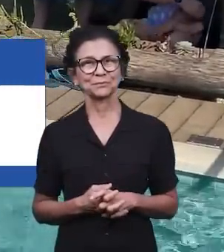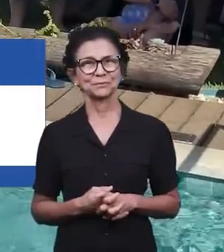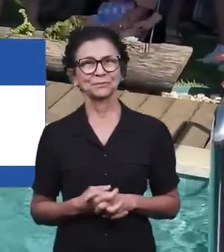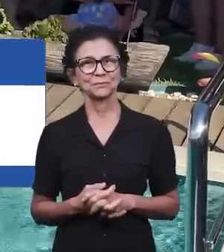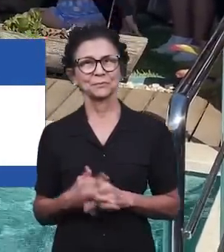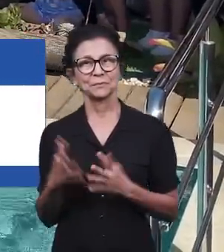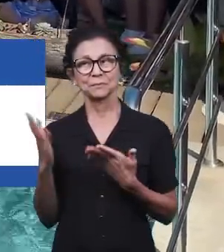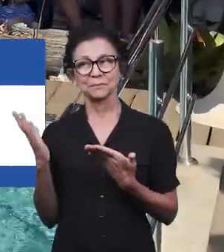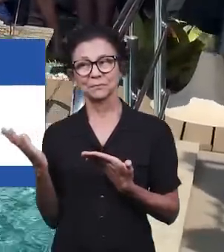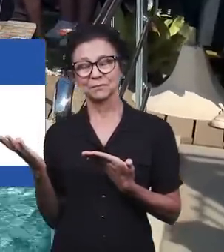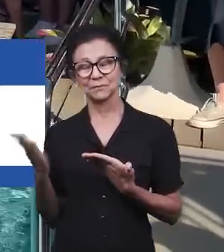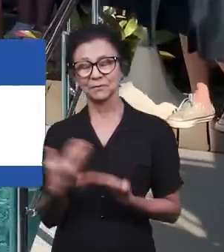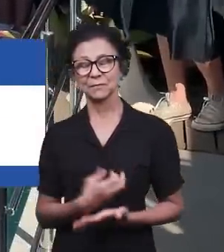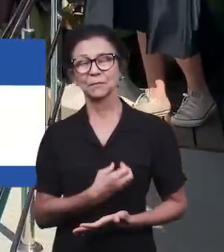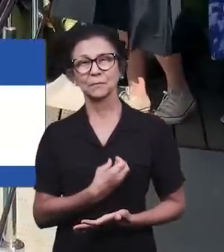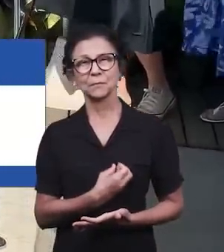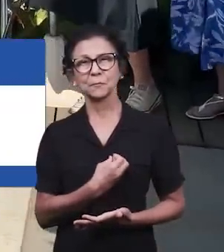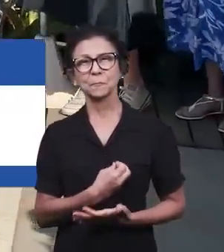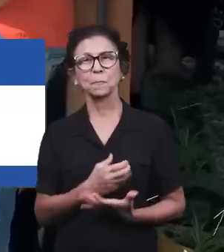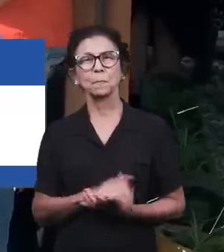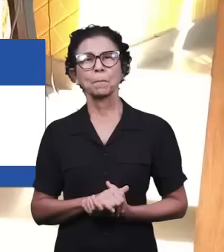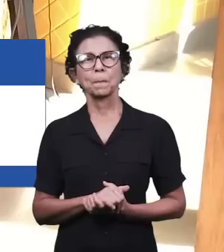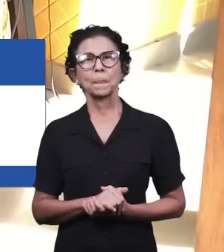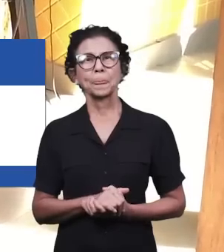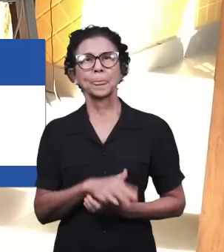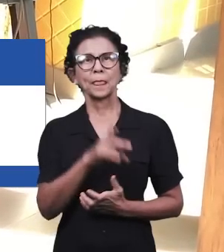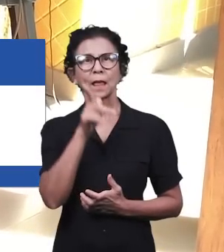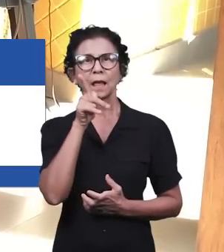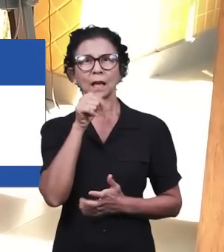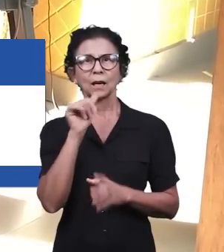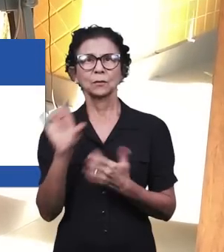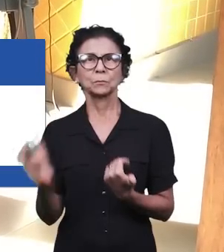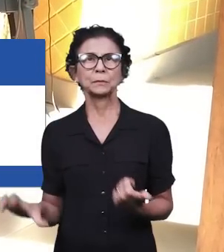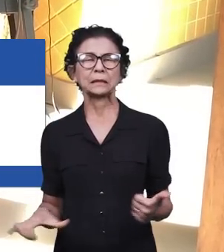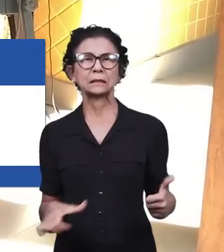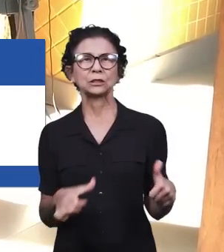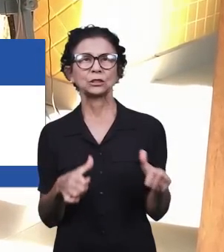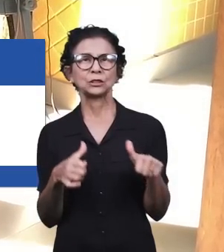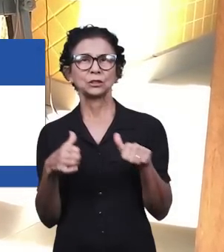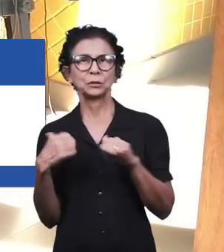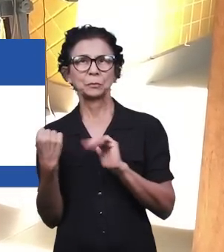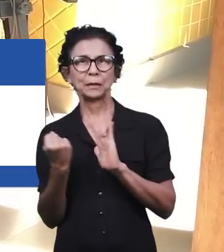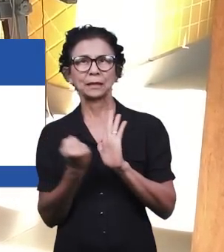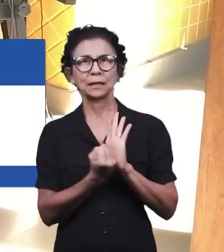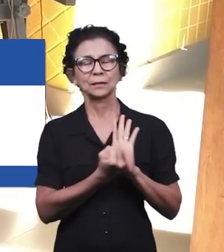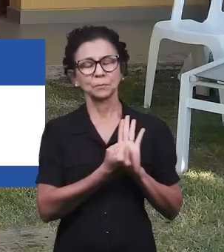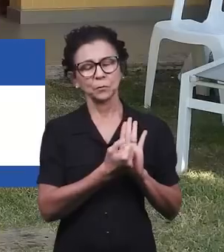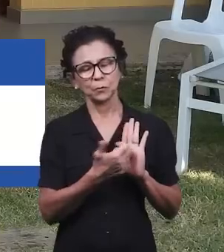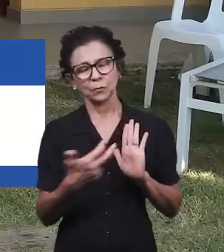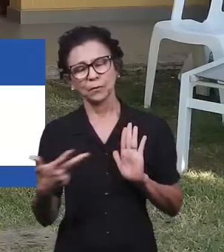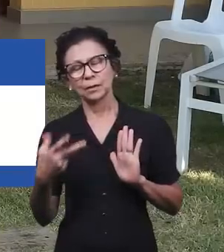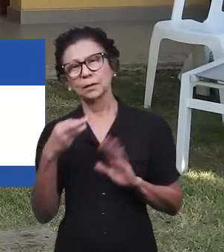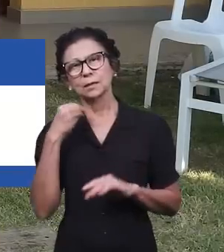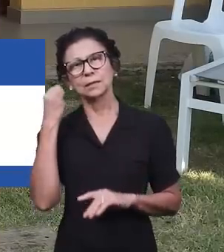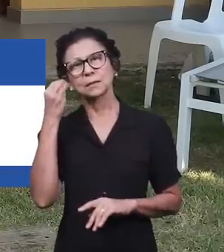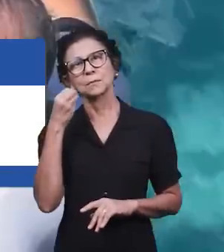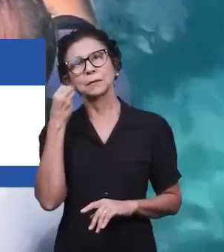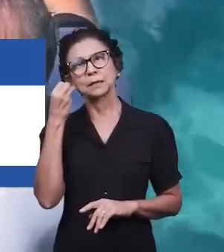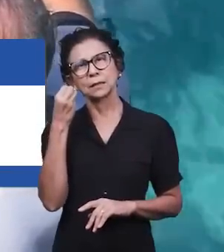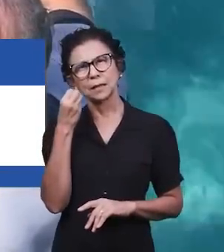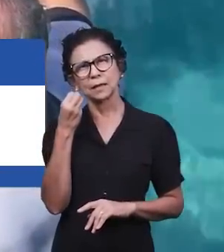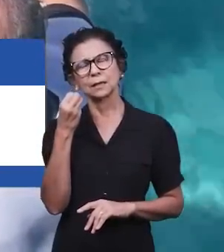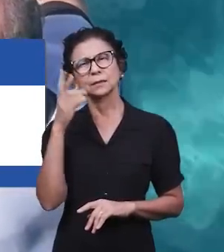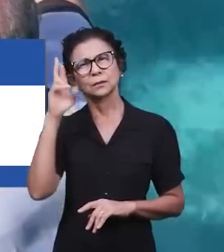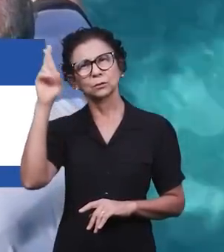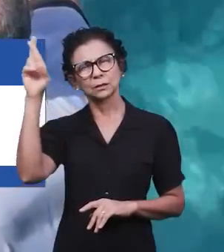São José participaram de um batismo. O batismo foi marcado por diversas experiências. A experiência do senhor, que